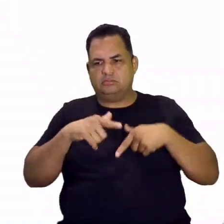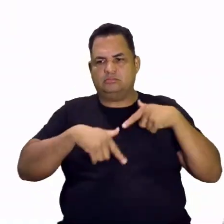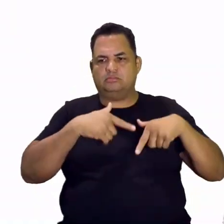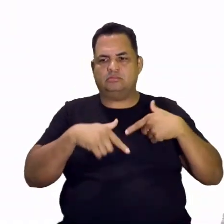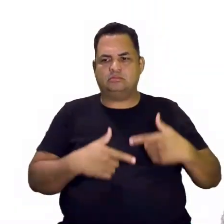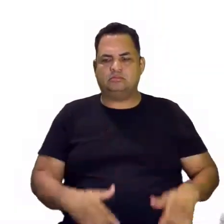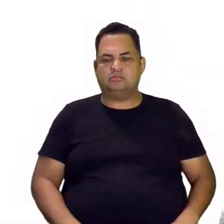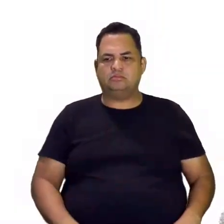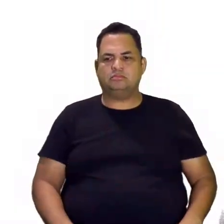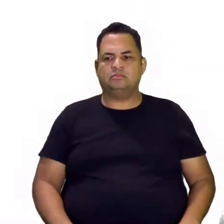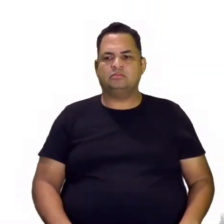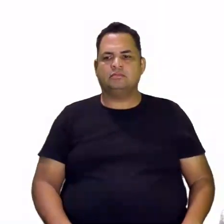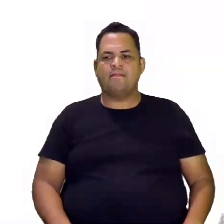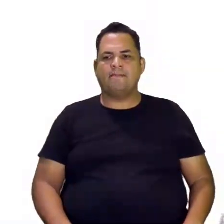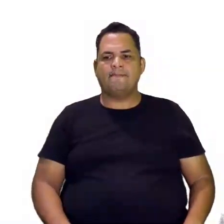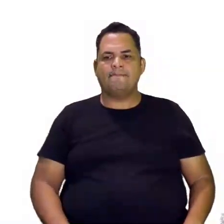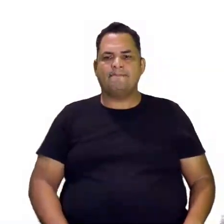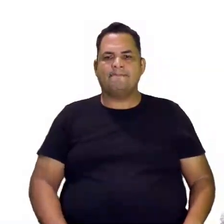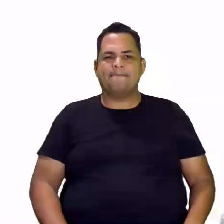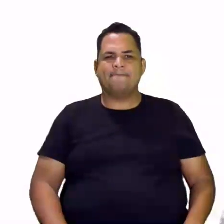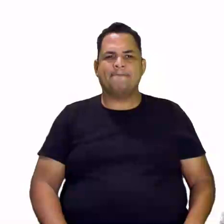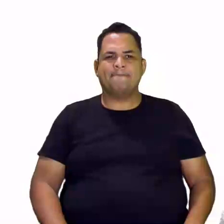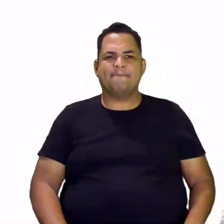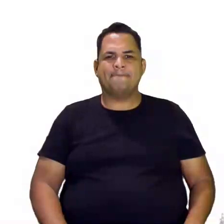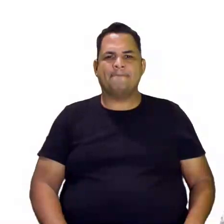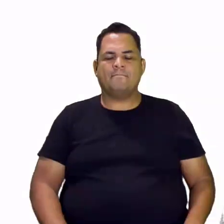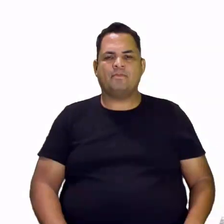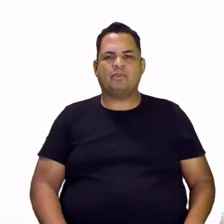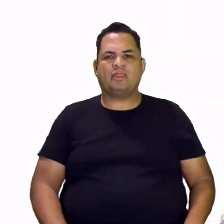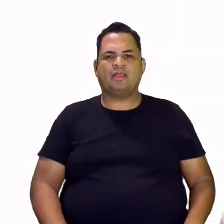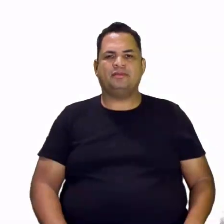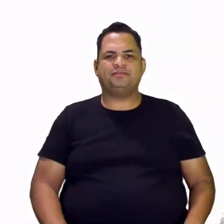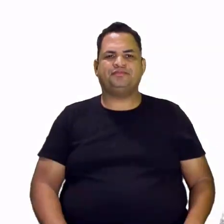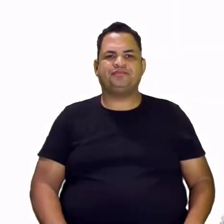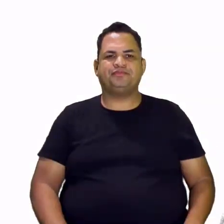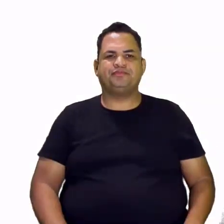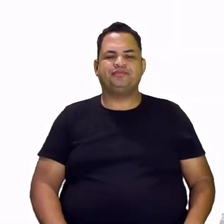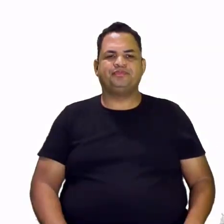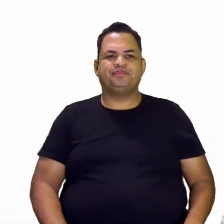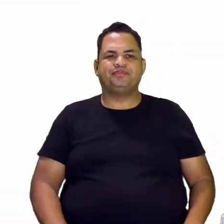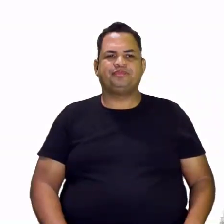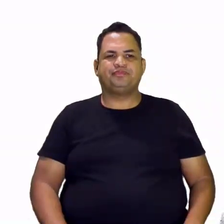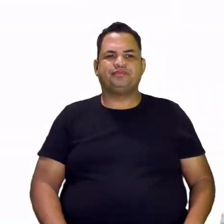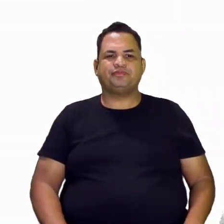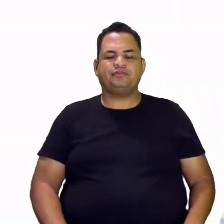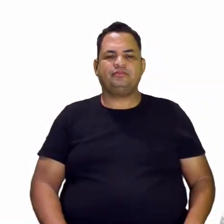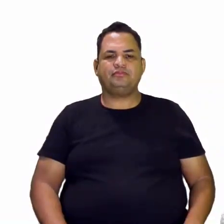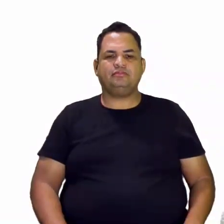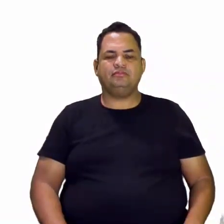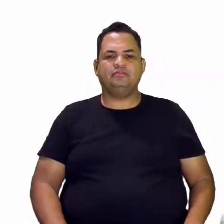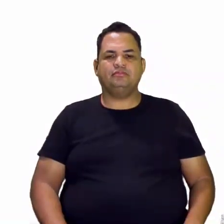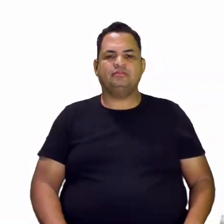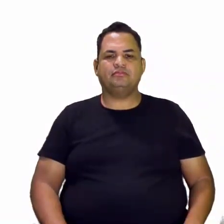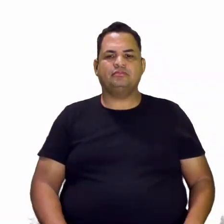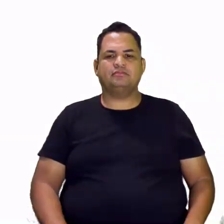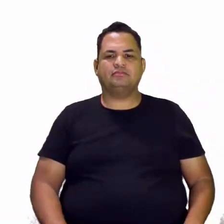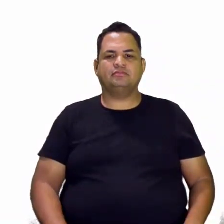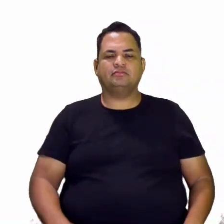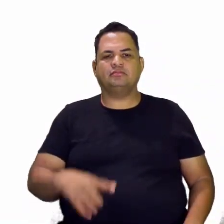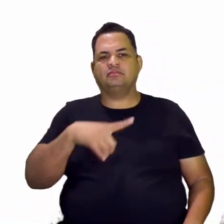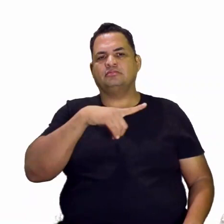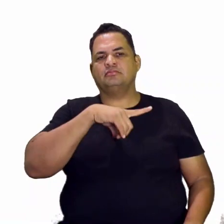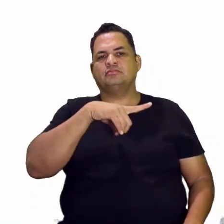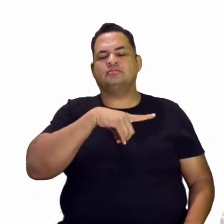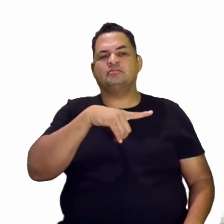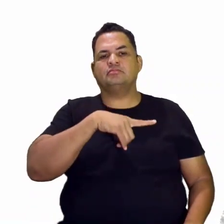seguindo. Esse controle tá me criticando hoje. Vamos lá. Então aqui a gente